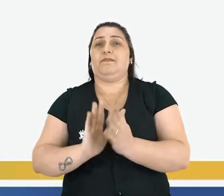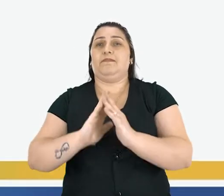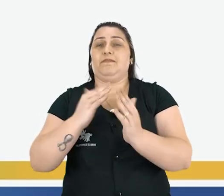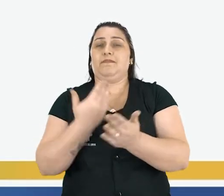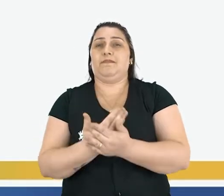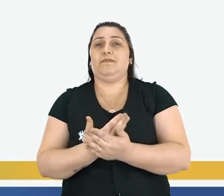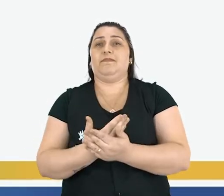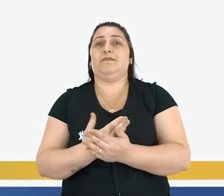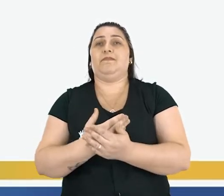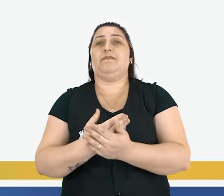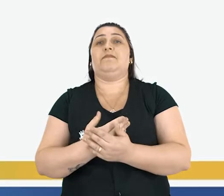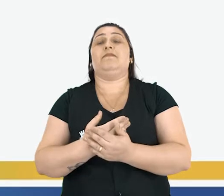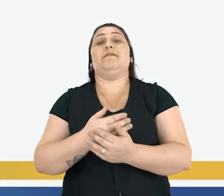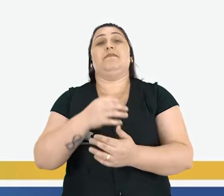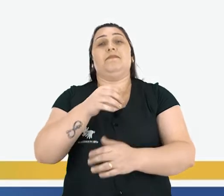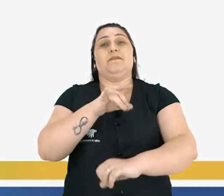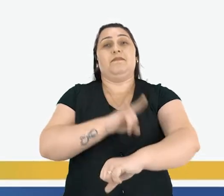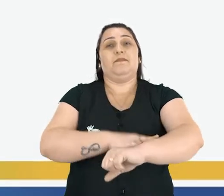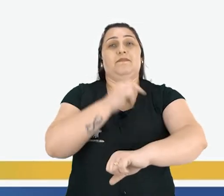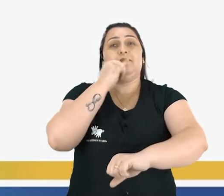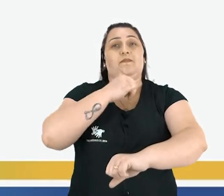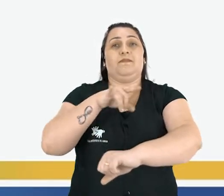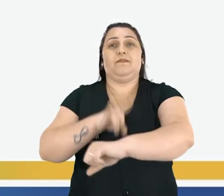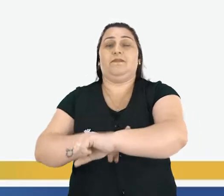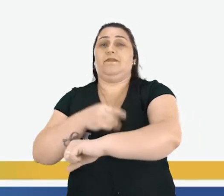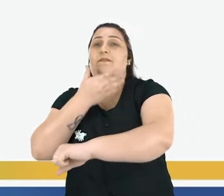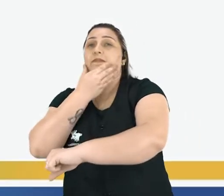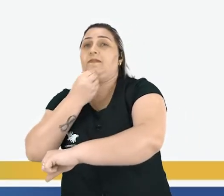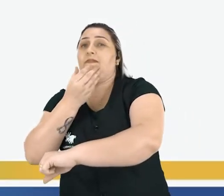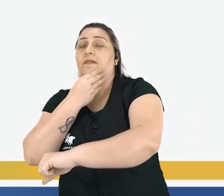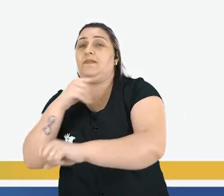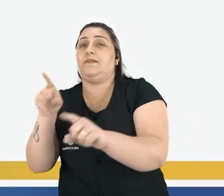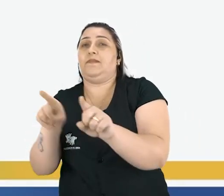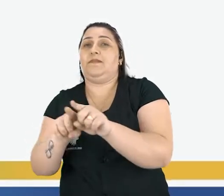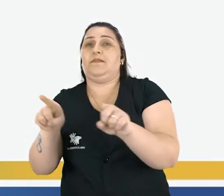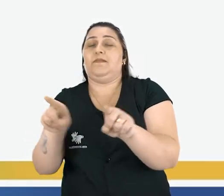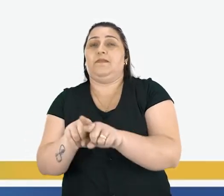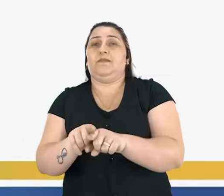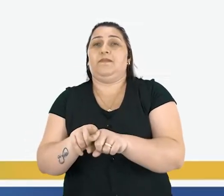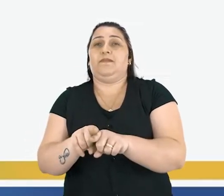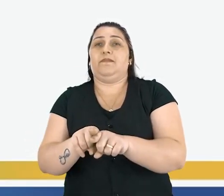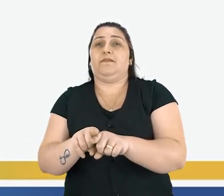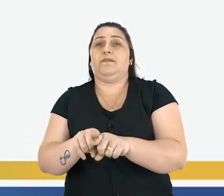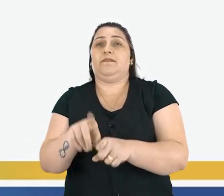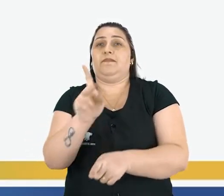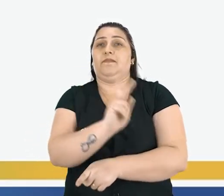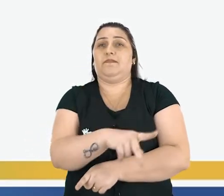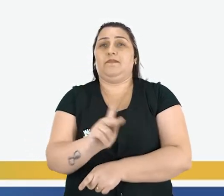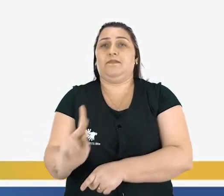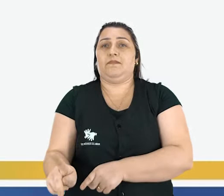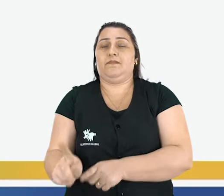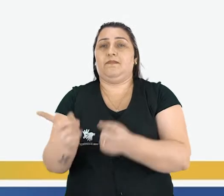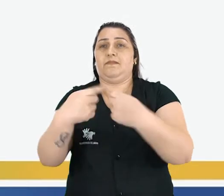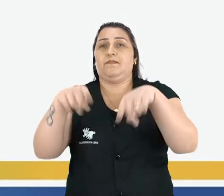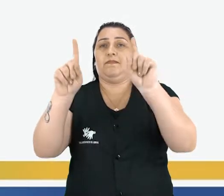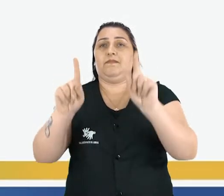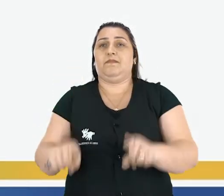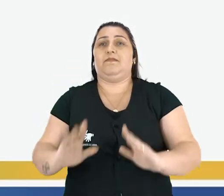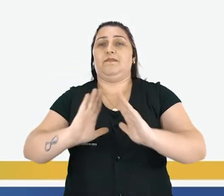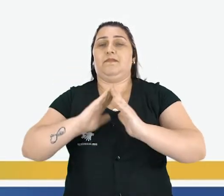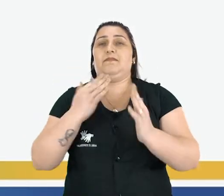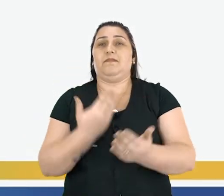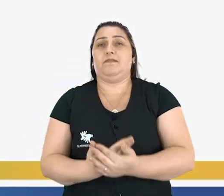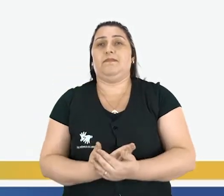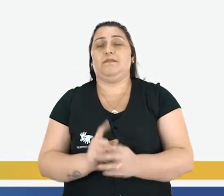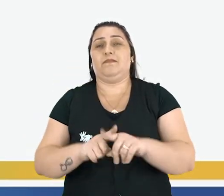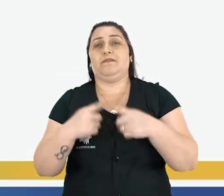tem escola que tem o banheiro feminino o banheiro masculino e o banheiro o banheiro dos professores dos funcionários